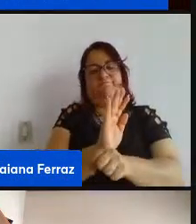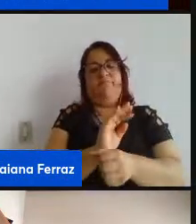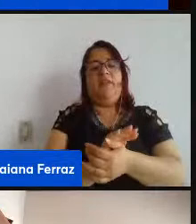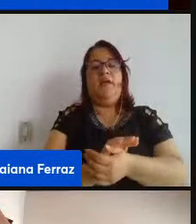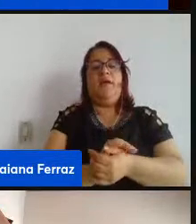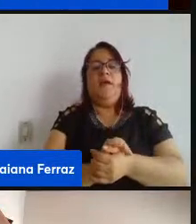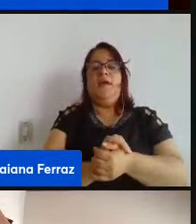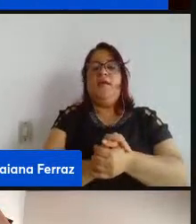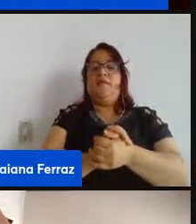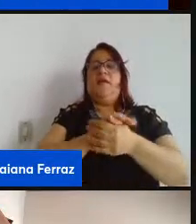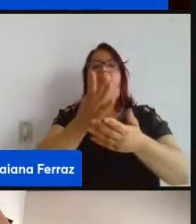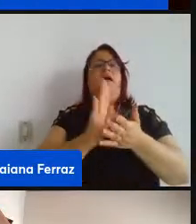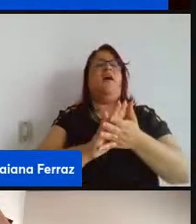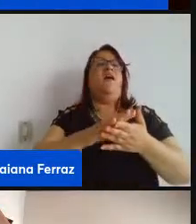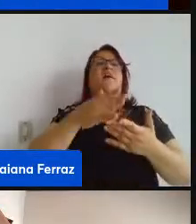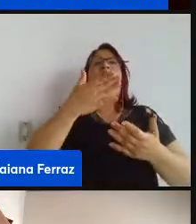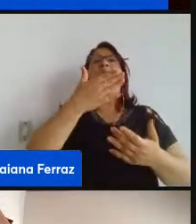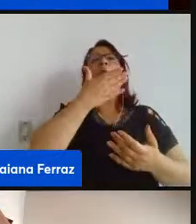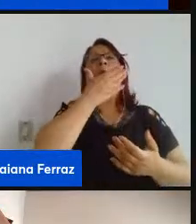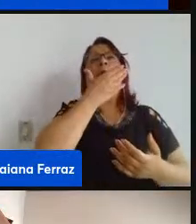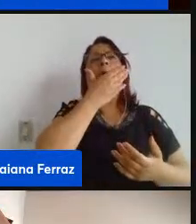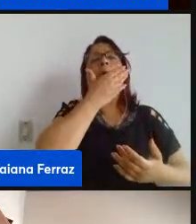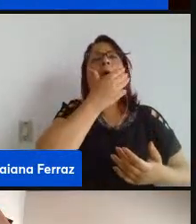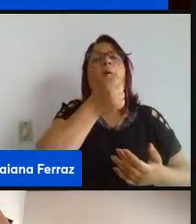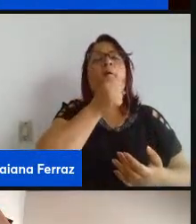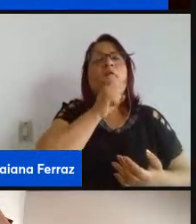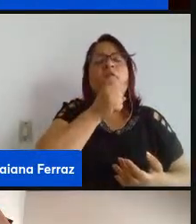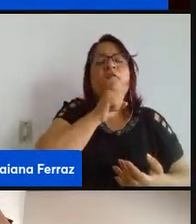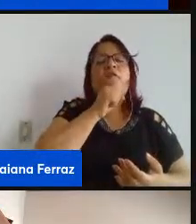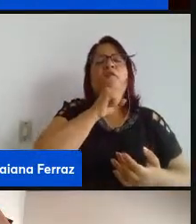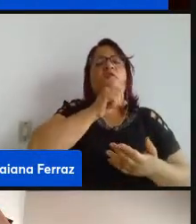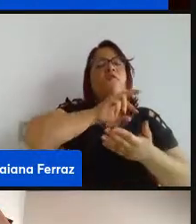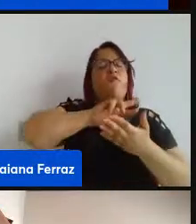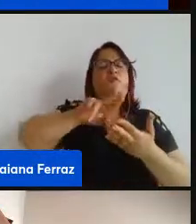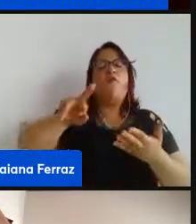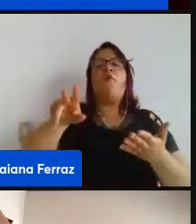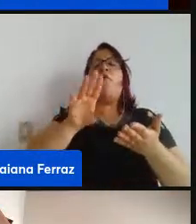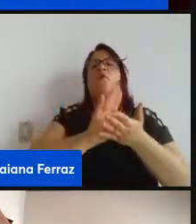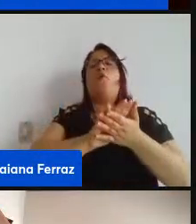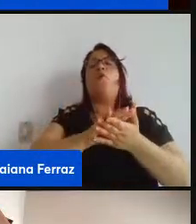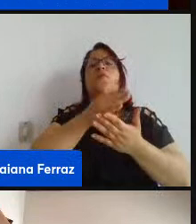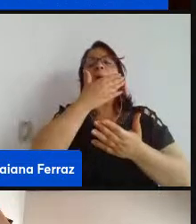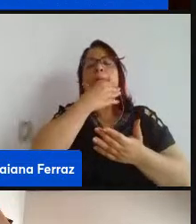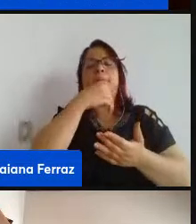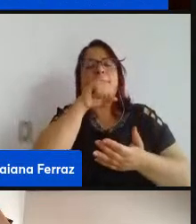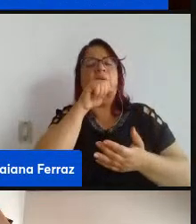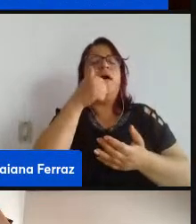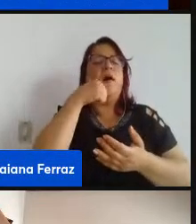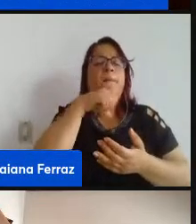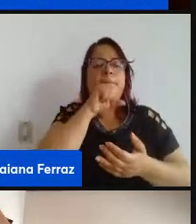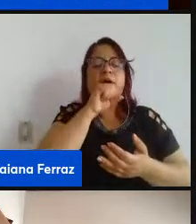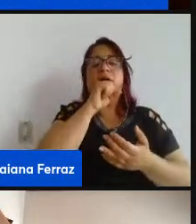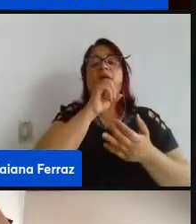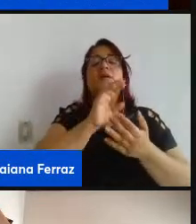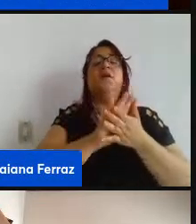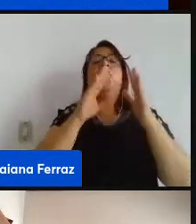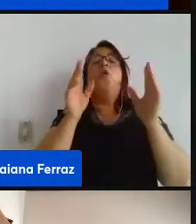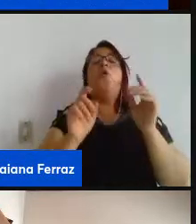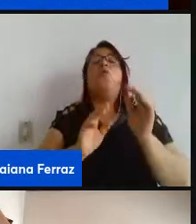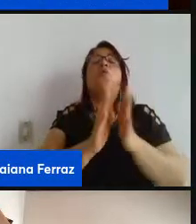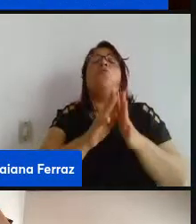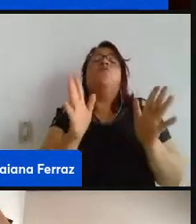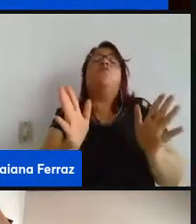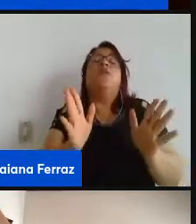principalmente, com os avós, sejam quais sejam as pessoas que a criança está sob a responsabilidade,